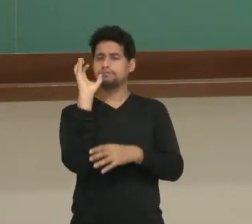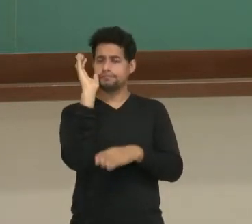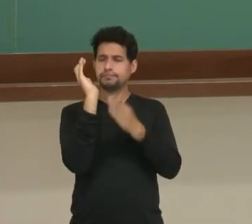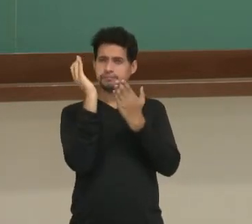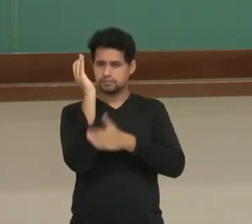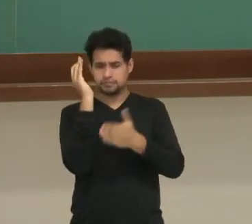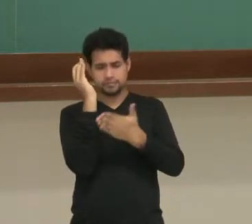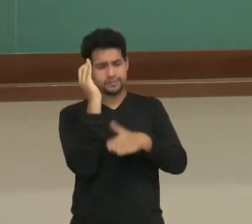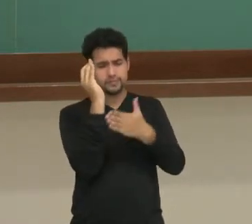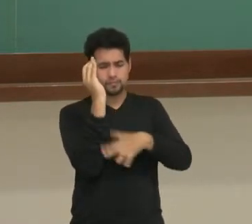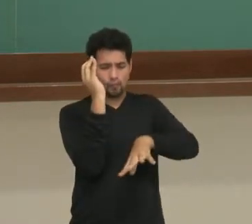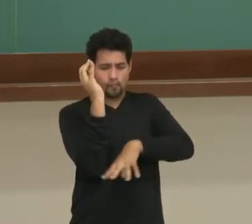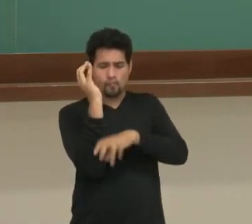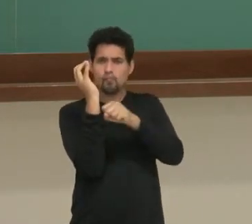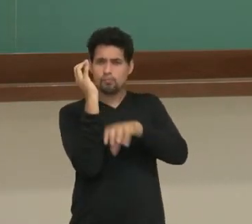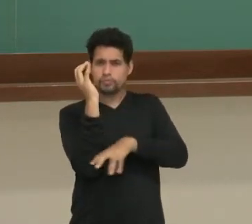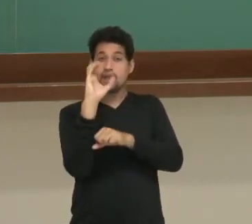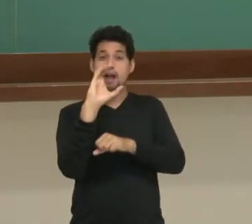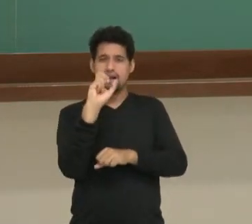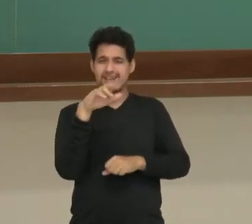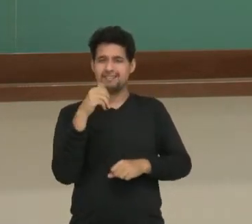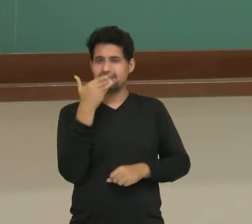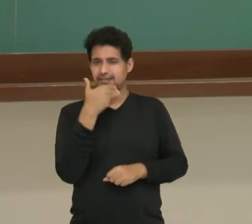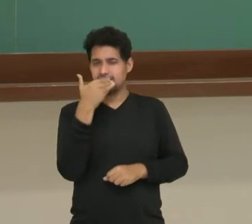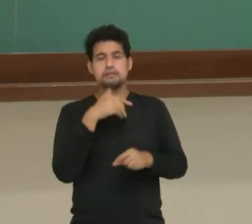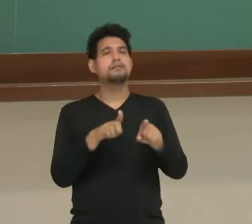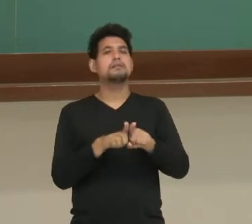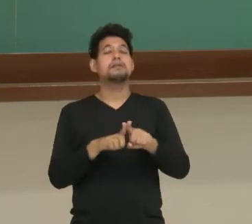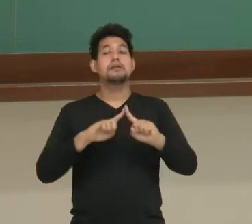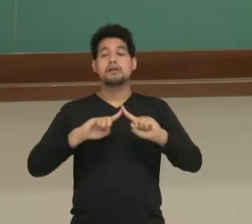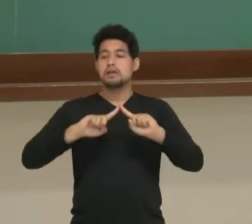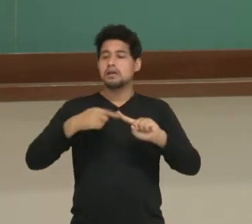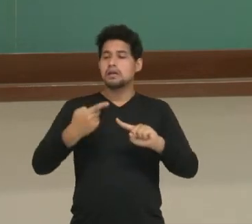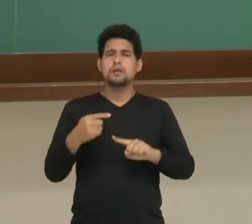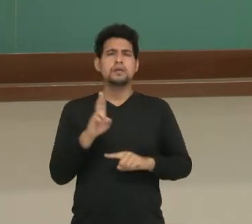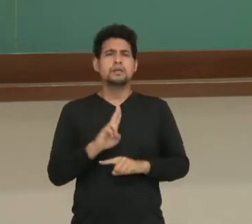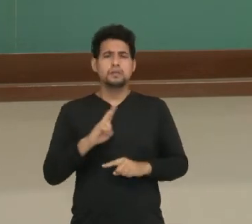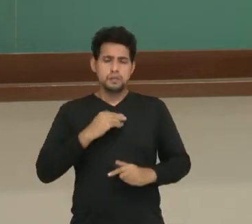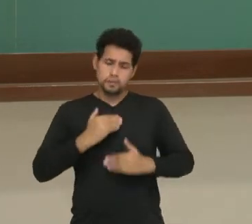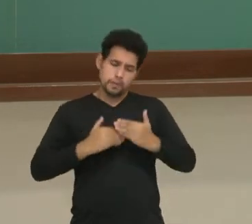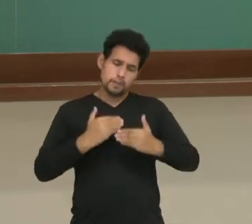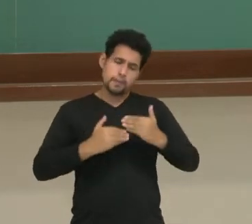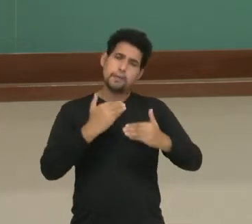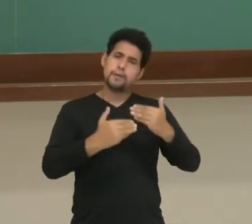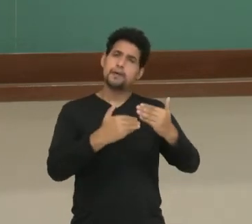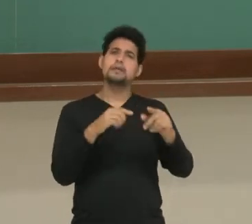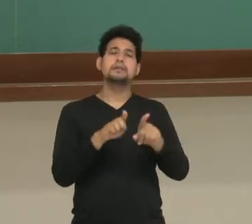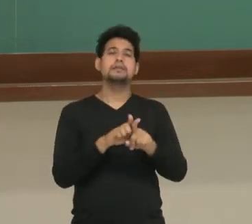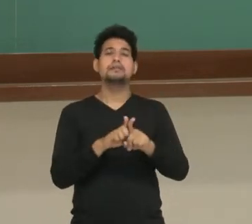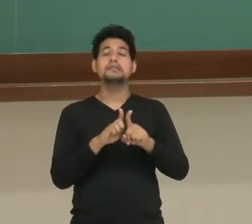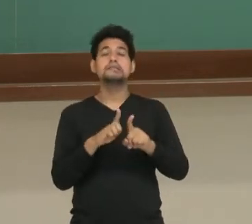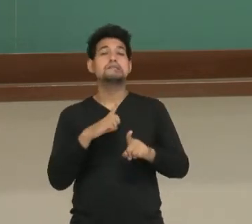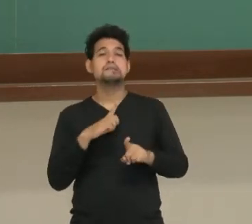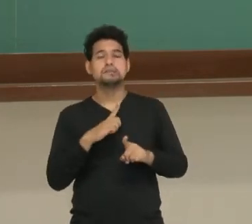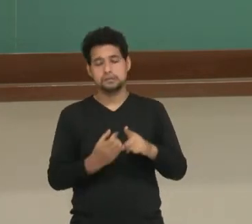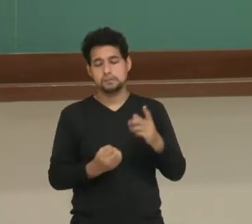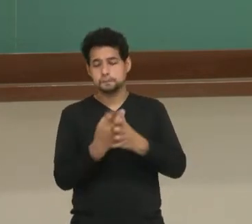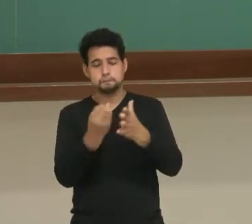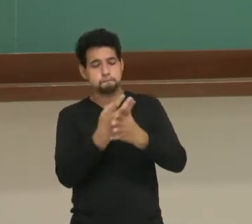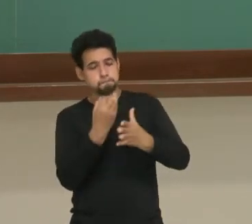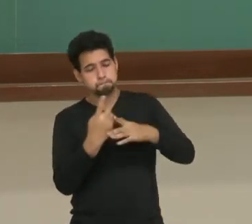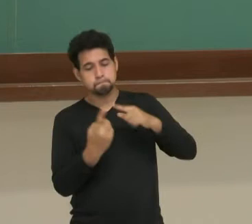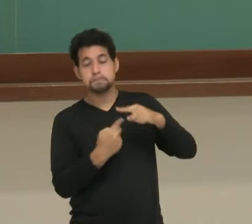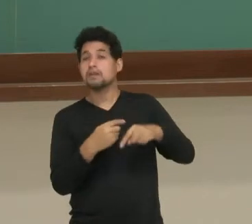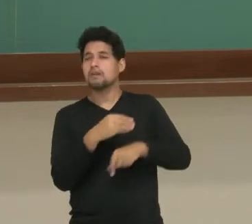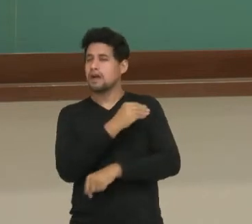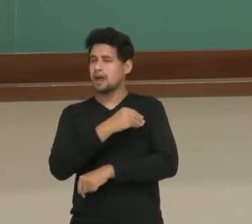dos líquidos da cana-de-açúcar e do posterior processamento dos fluidos que vão gerar o álcool